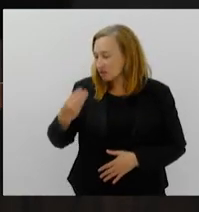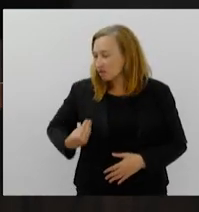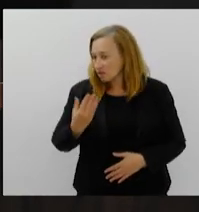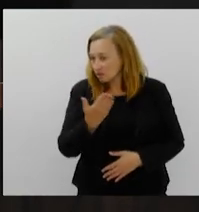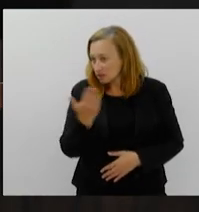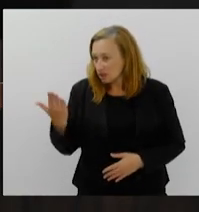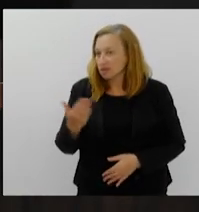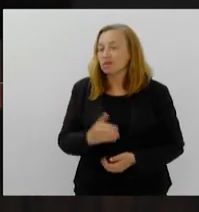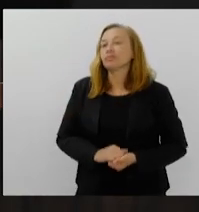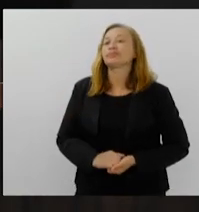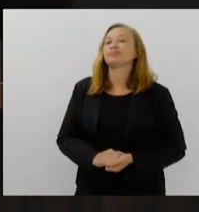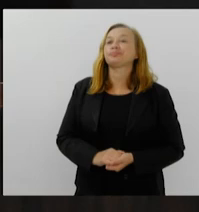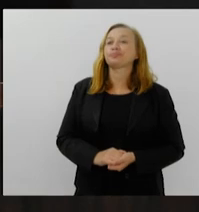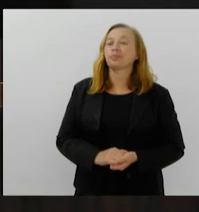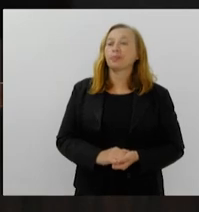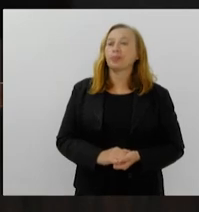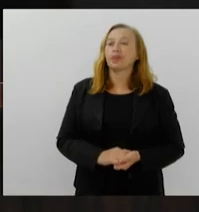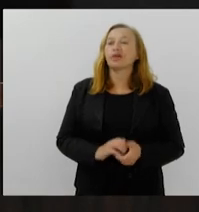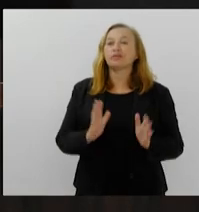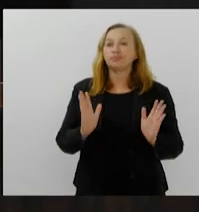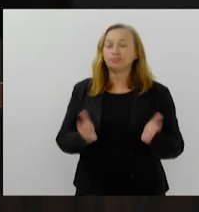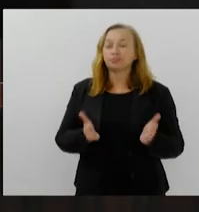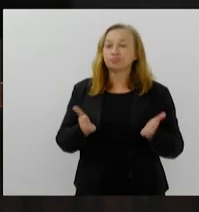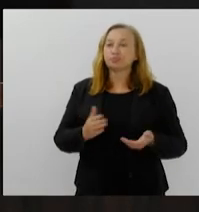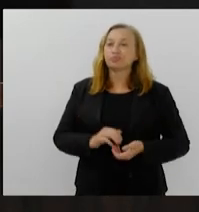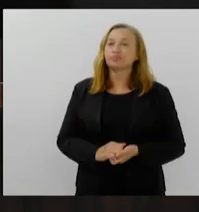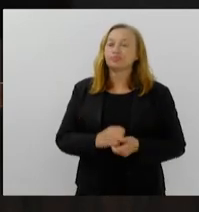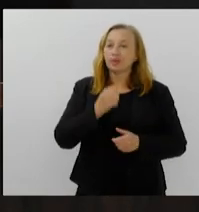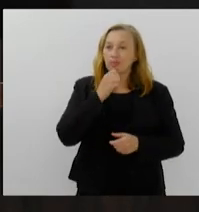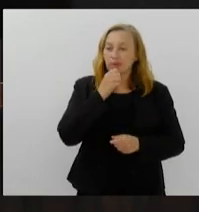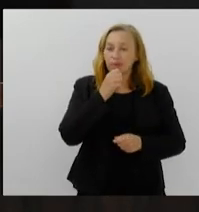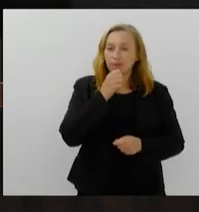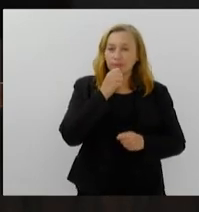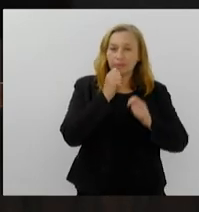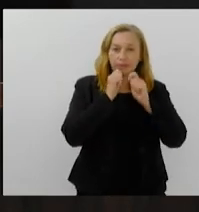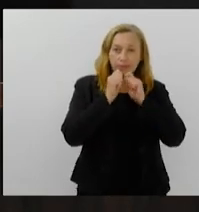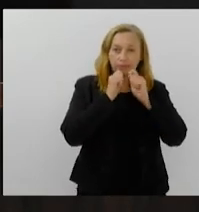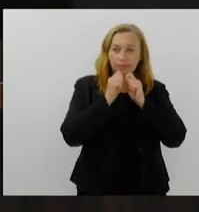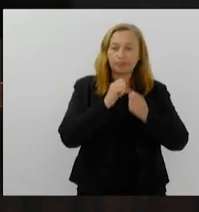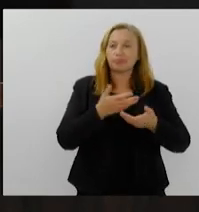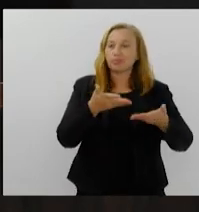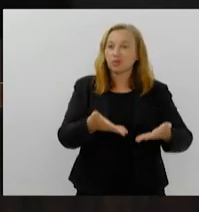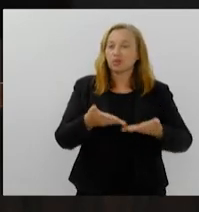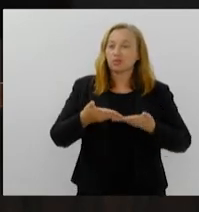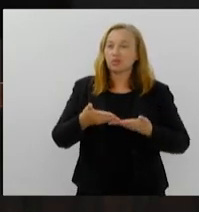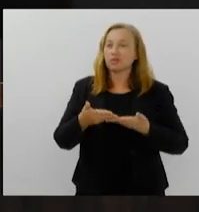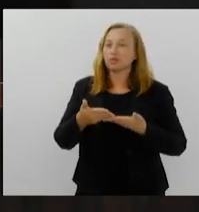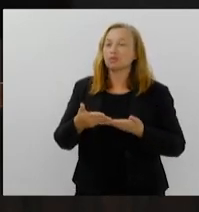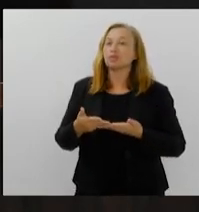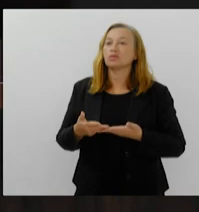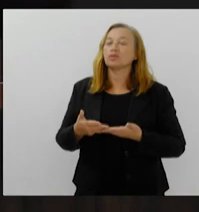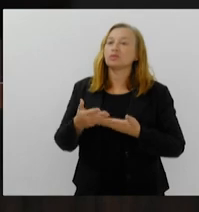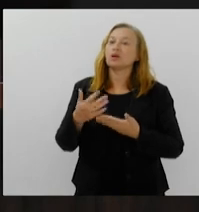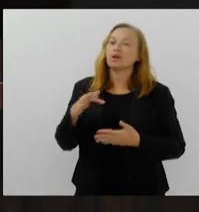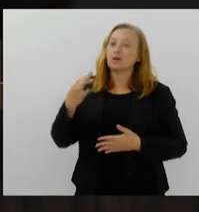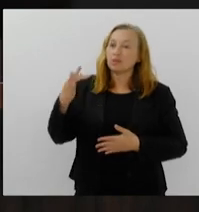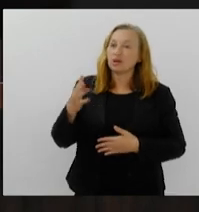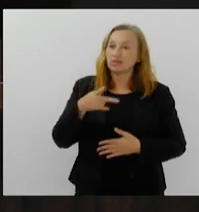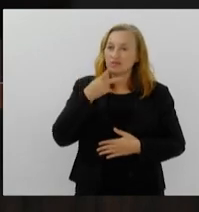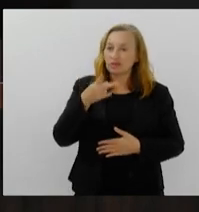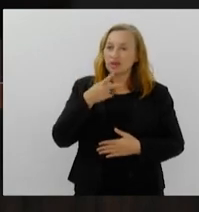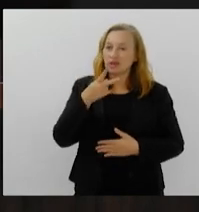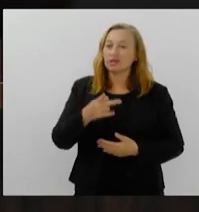todos vocês. Vou agora passar a palavra, convido para fazer uma breve